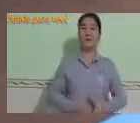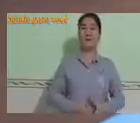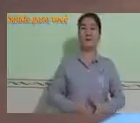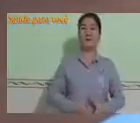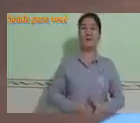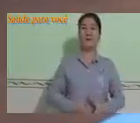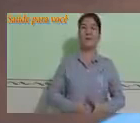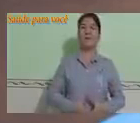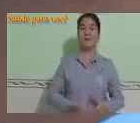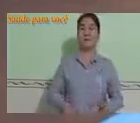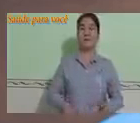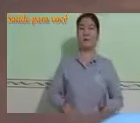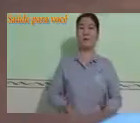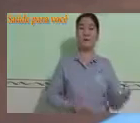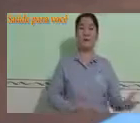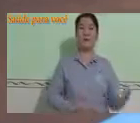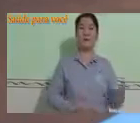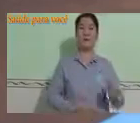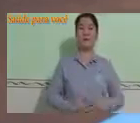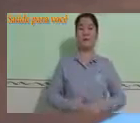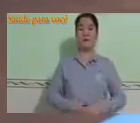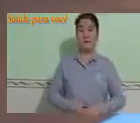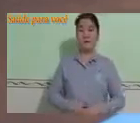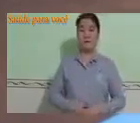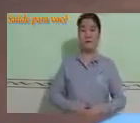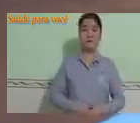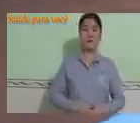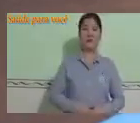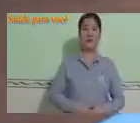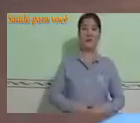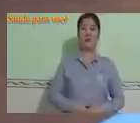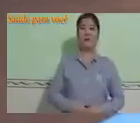corpo, não deve ser usada para melhorar a aparência do olho.